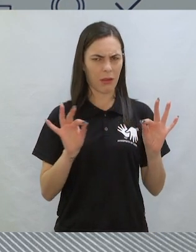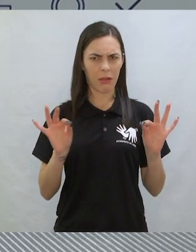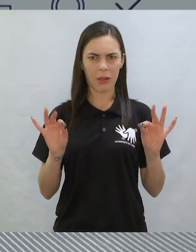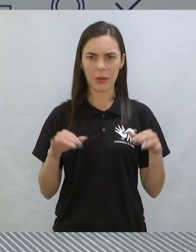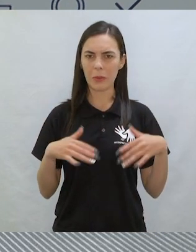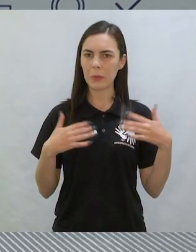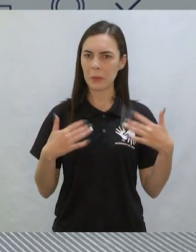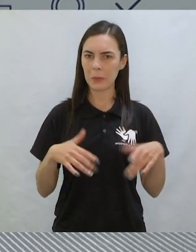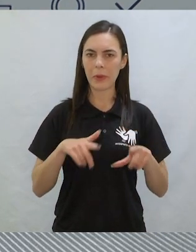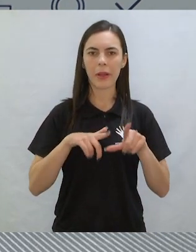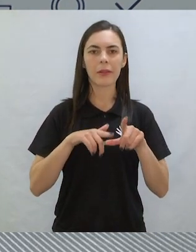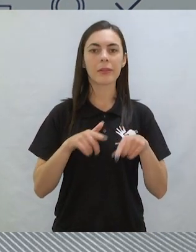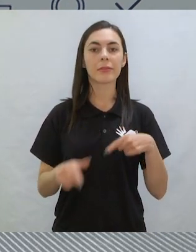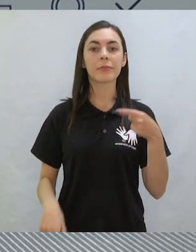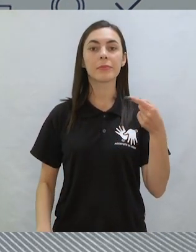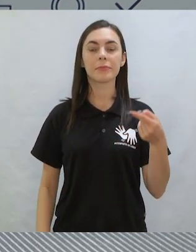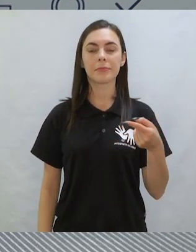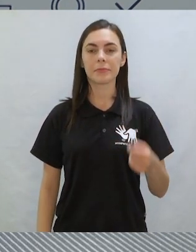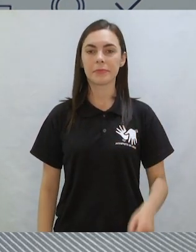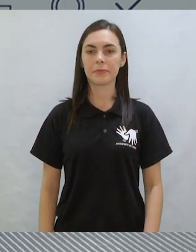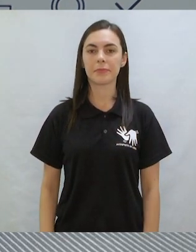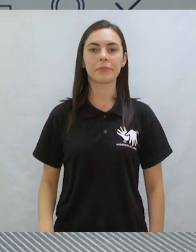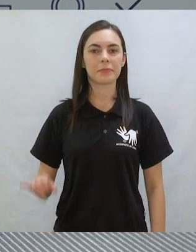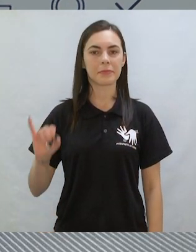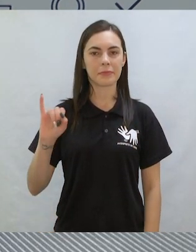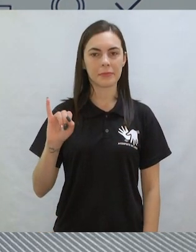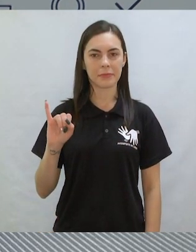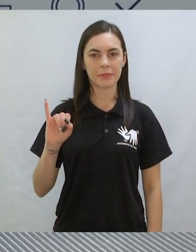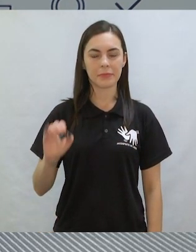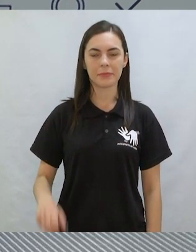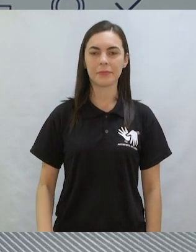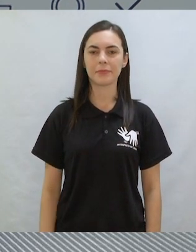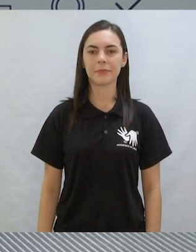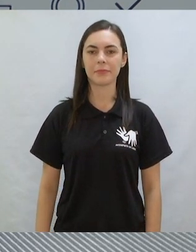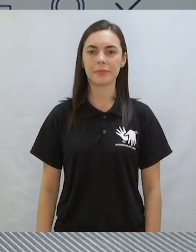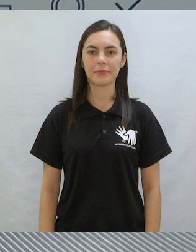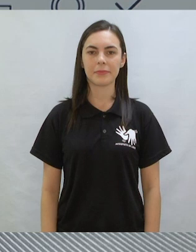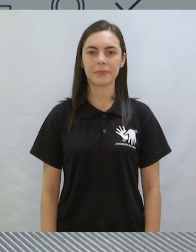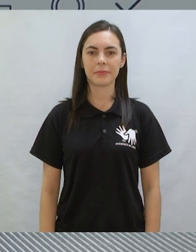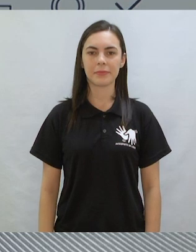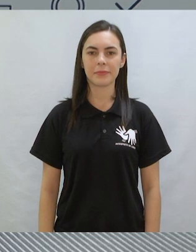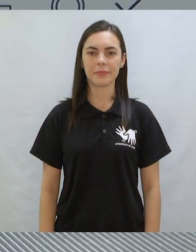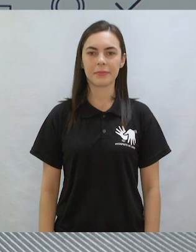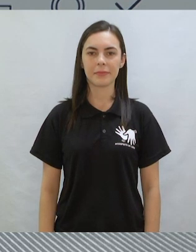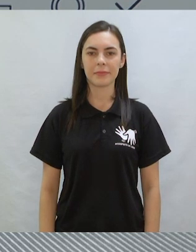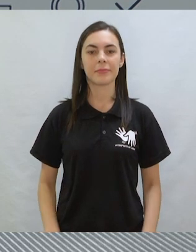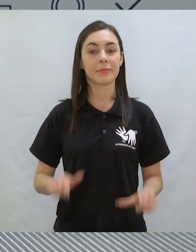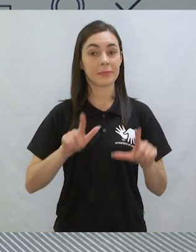grande, né? Próxima letra, letra I.